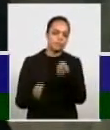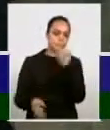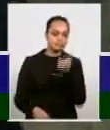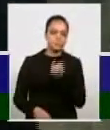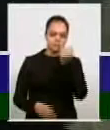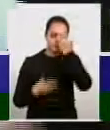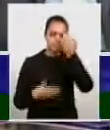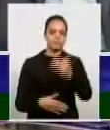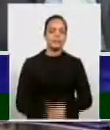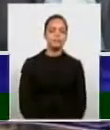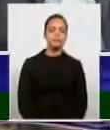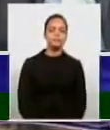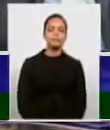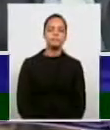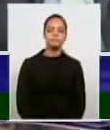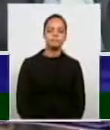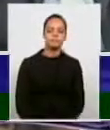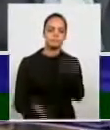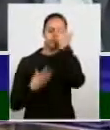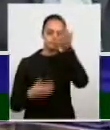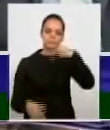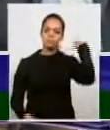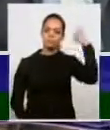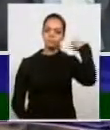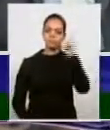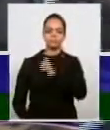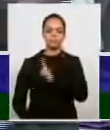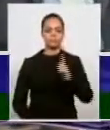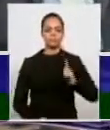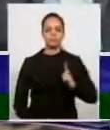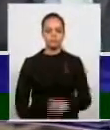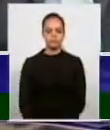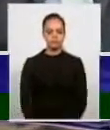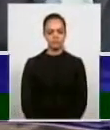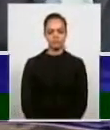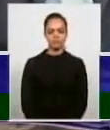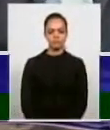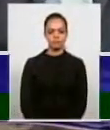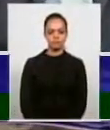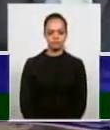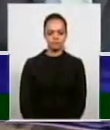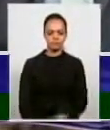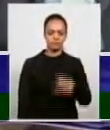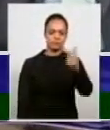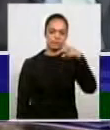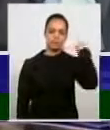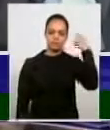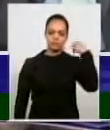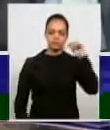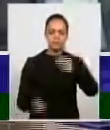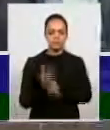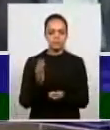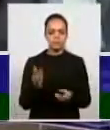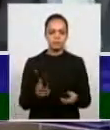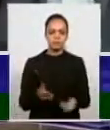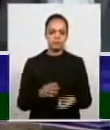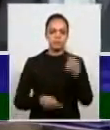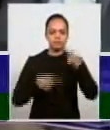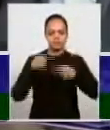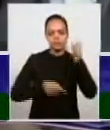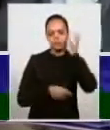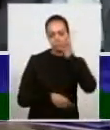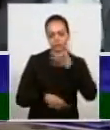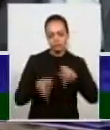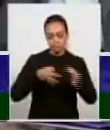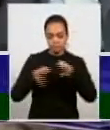brilhante. Obrigado. Obrigada, vereadora Gláucia da Saúde. Próximo vereador inscrito em discussão ao